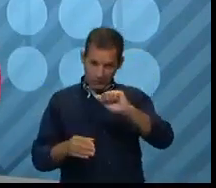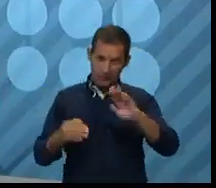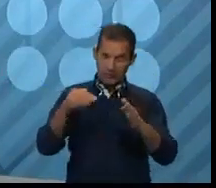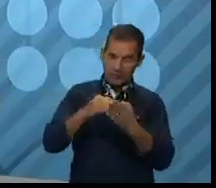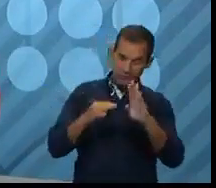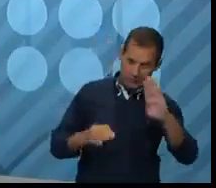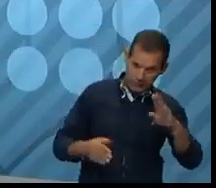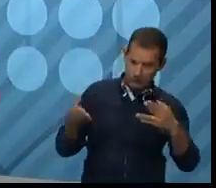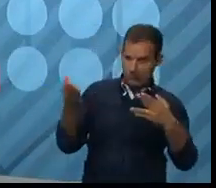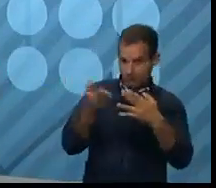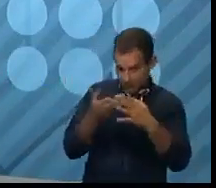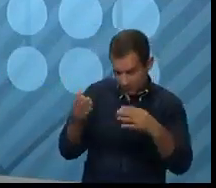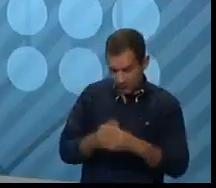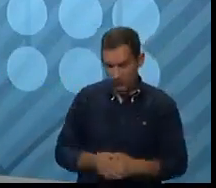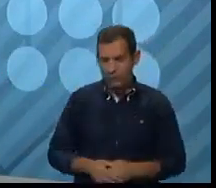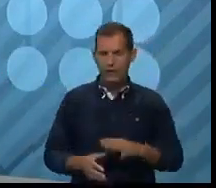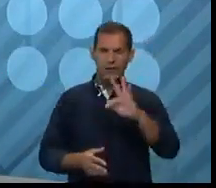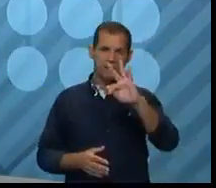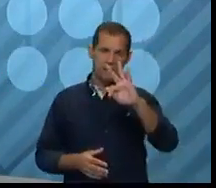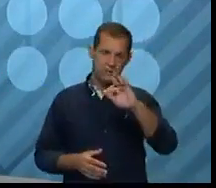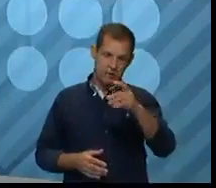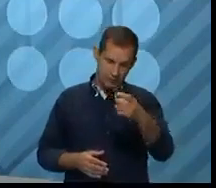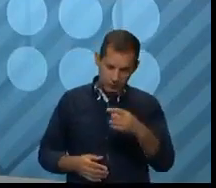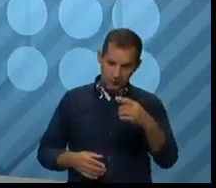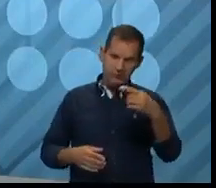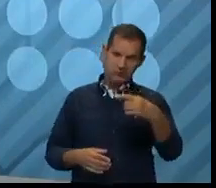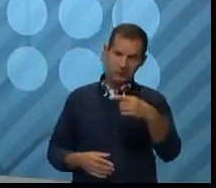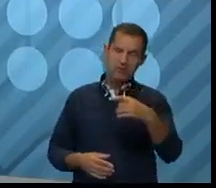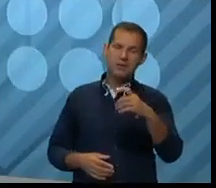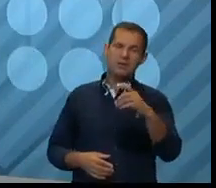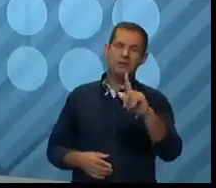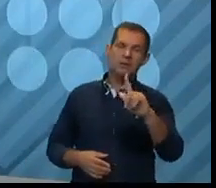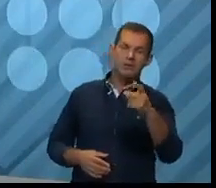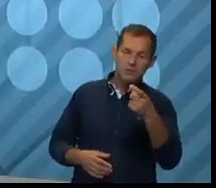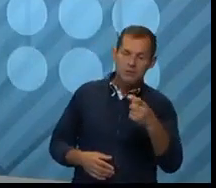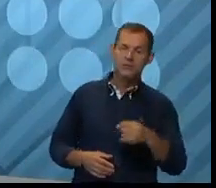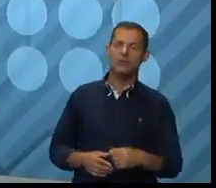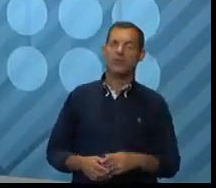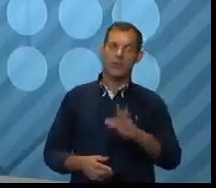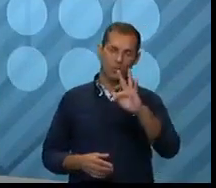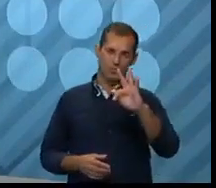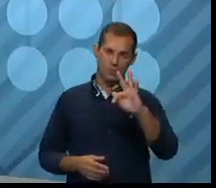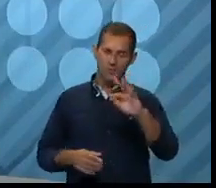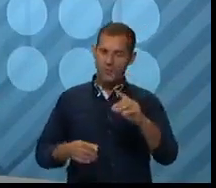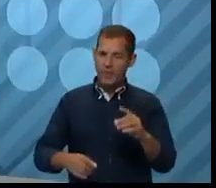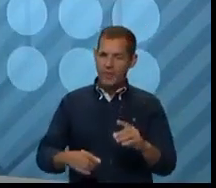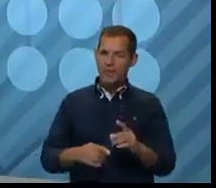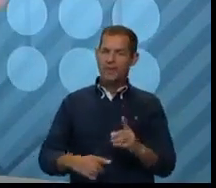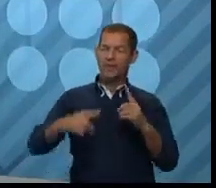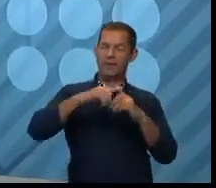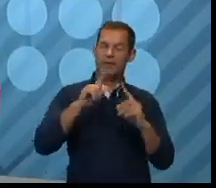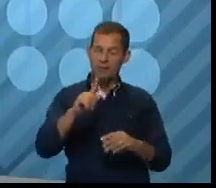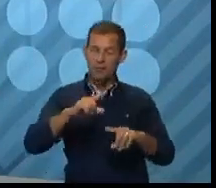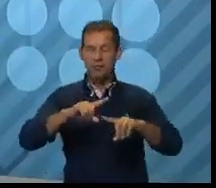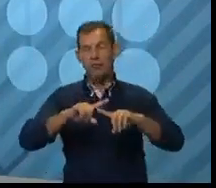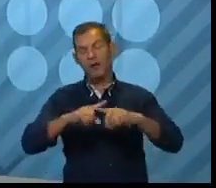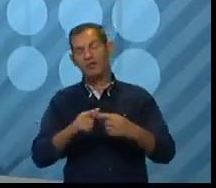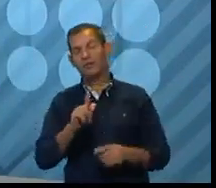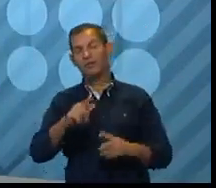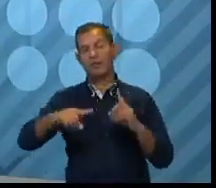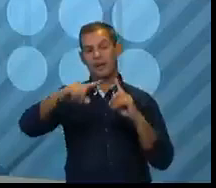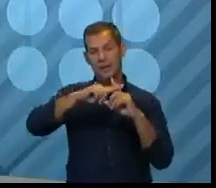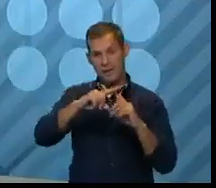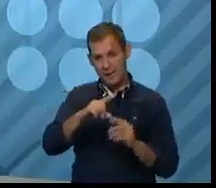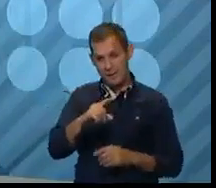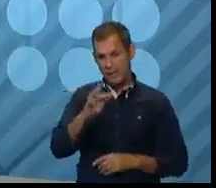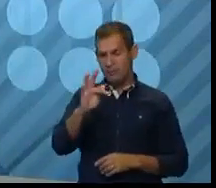b, no intervalo, né? De f de x menos g de x, quando a f é maior que a g. E quando a g é maior que a f, g